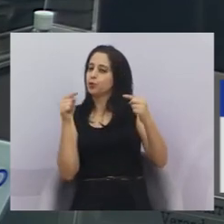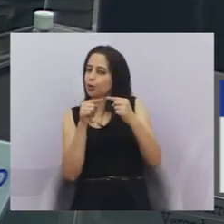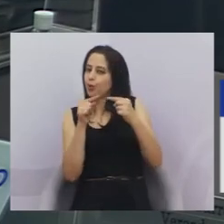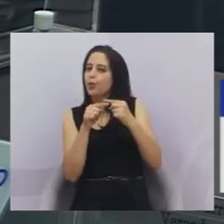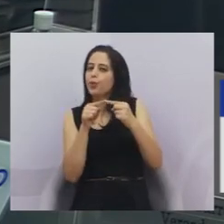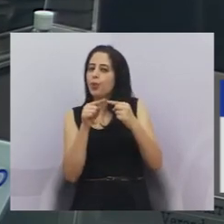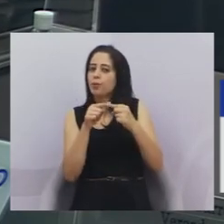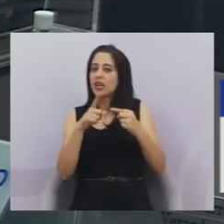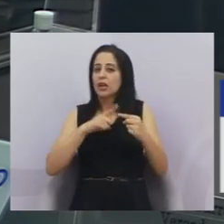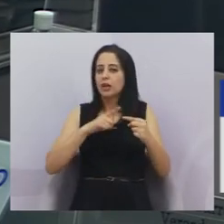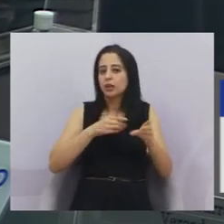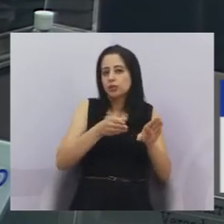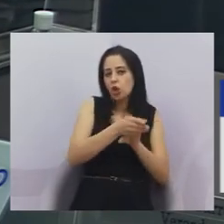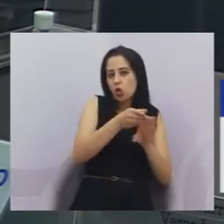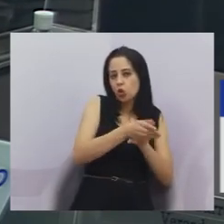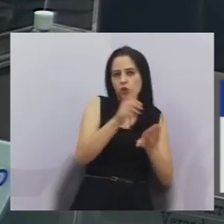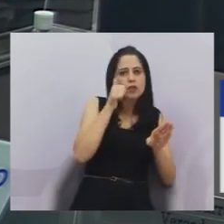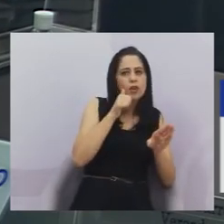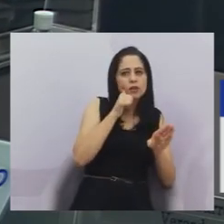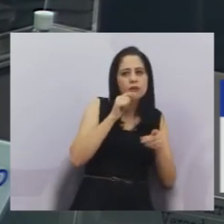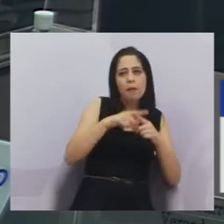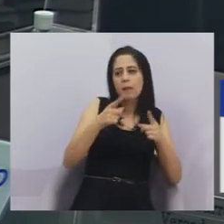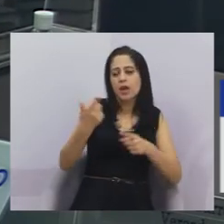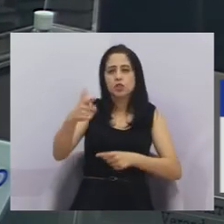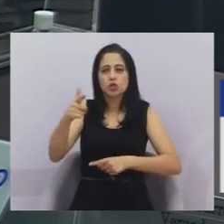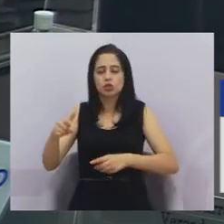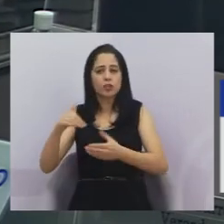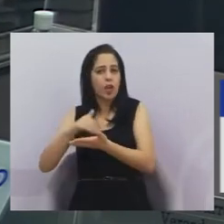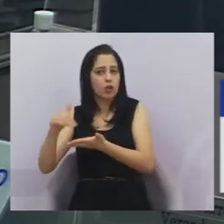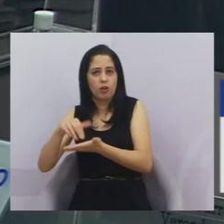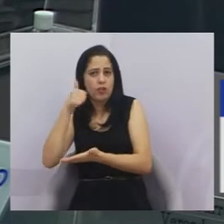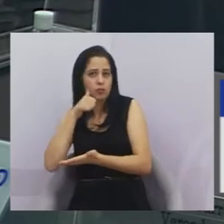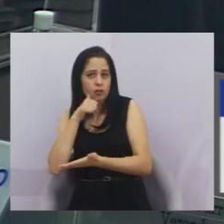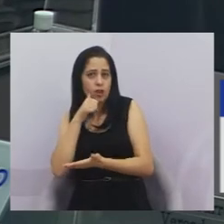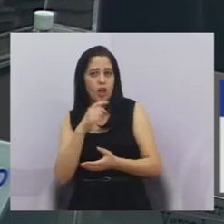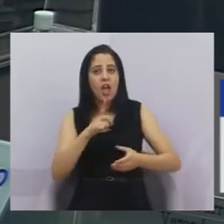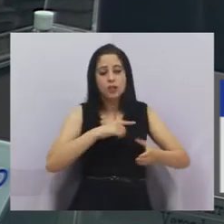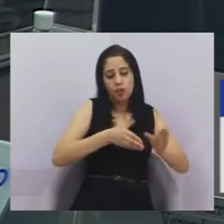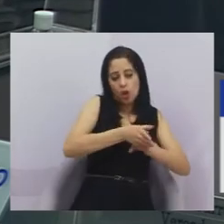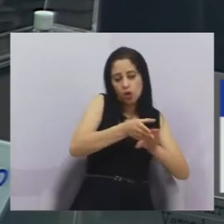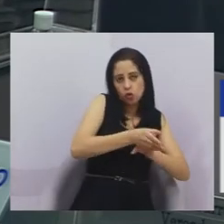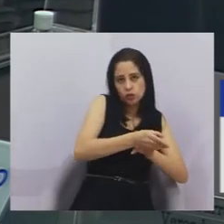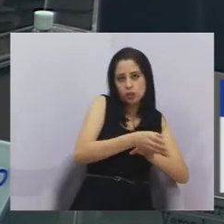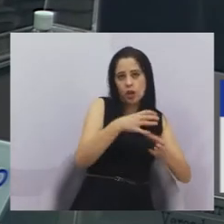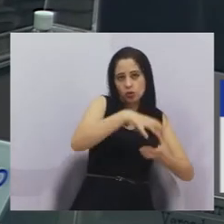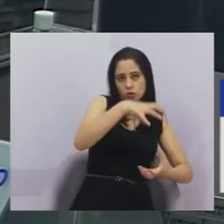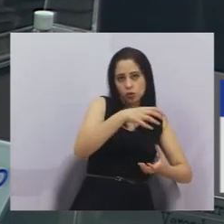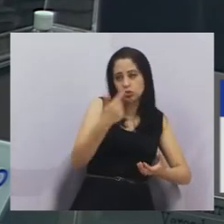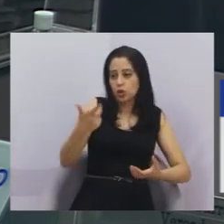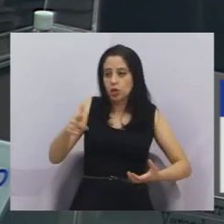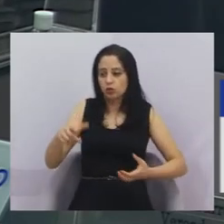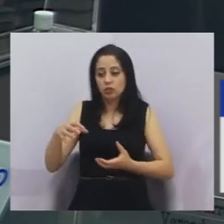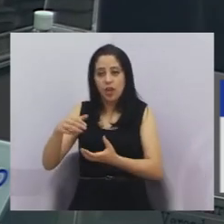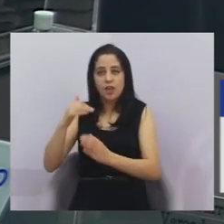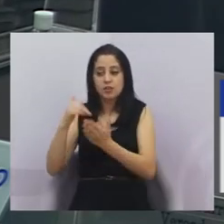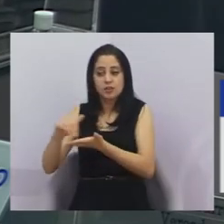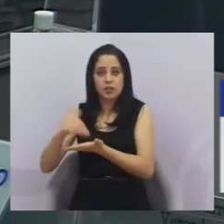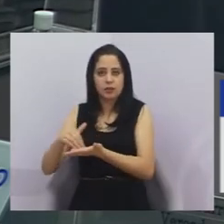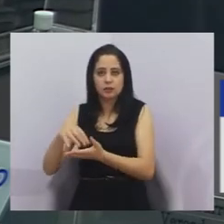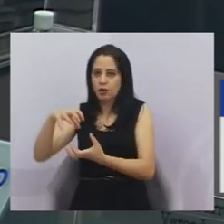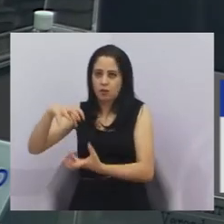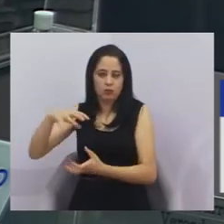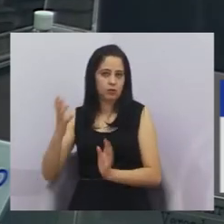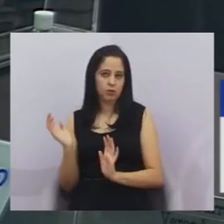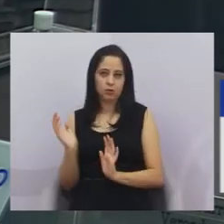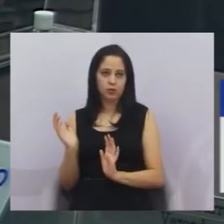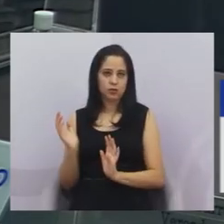temos o Conselho da Mulher e não temos a Secretaria da Mulher. Nós temos o Conselho do Idoso e não temos a Secretaria do Idoso. Então, tem coerência. O